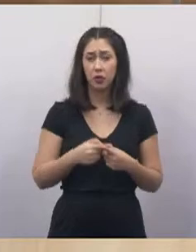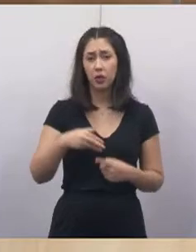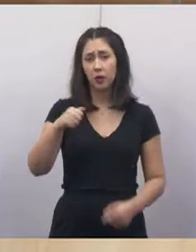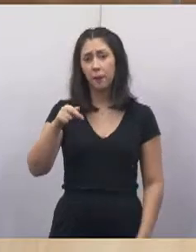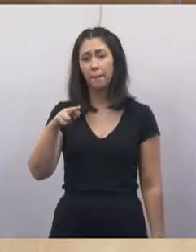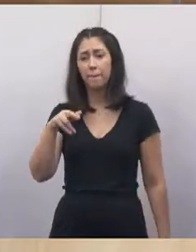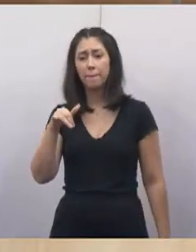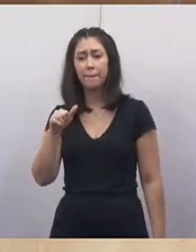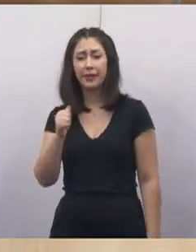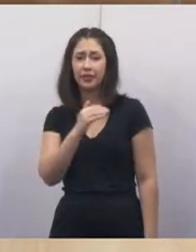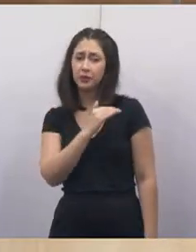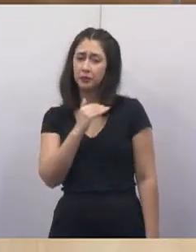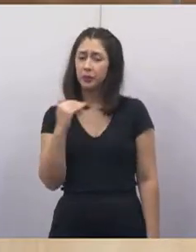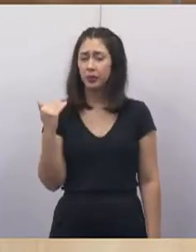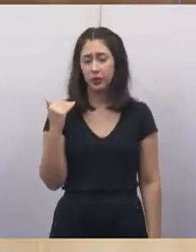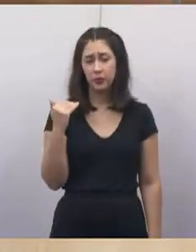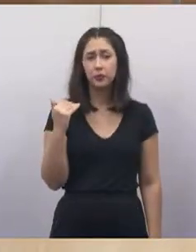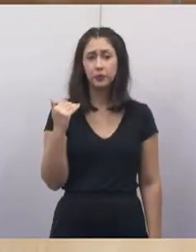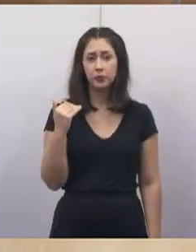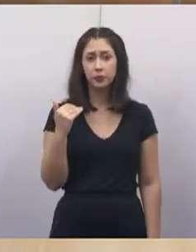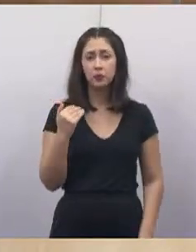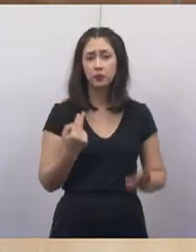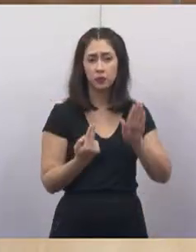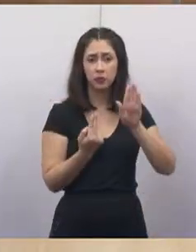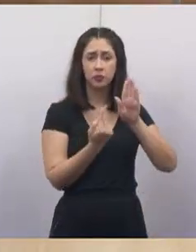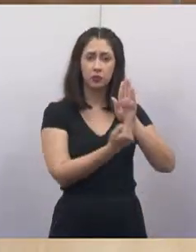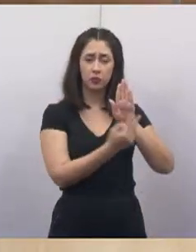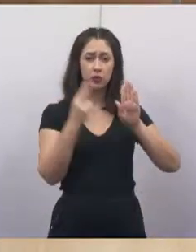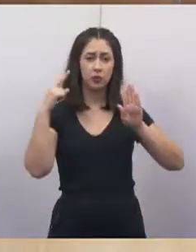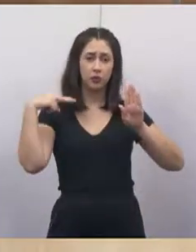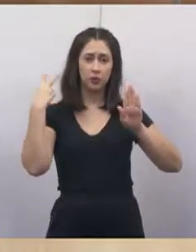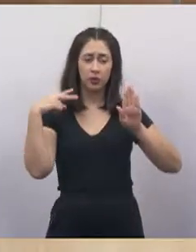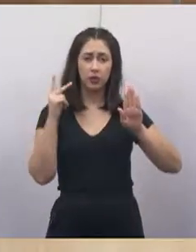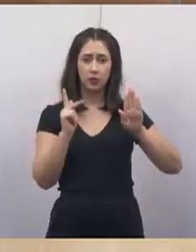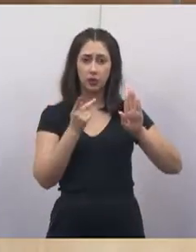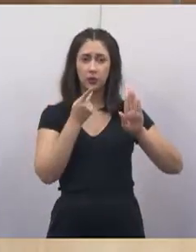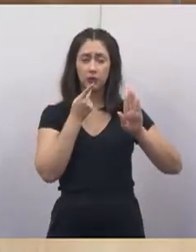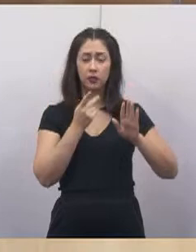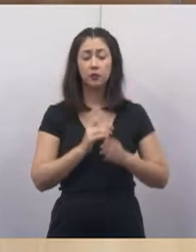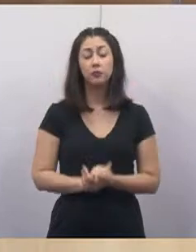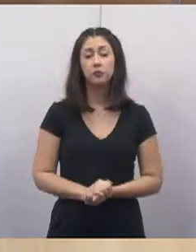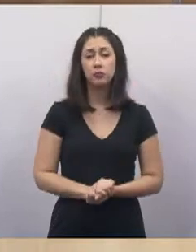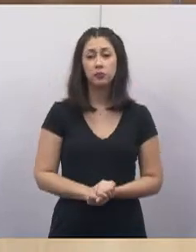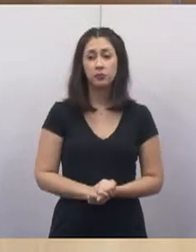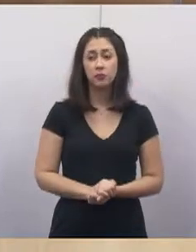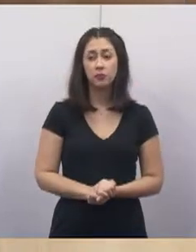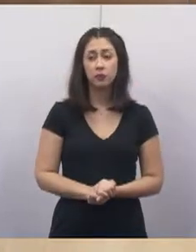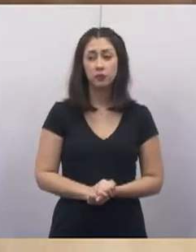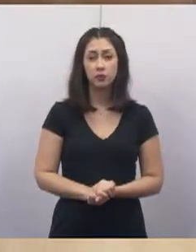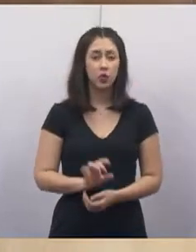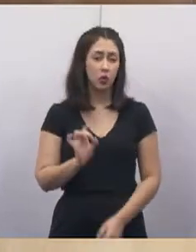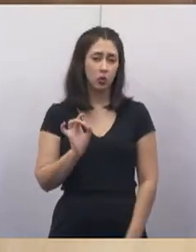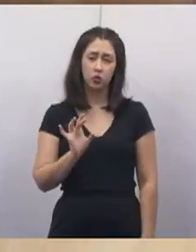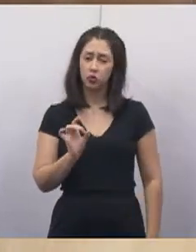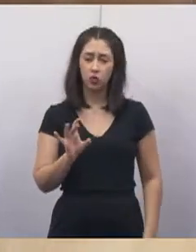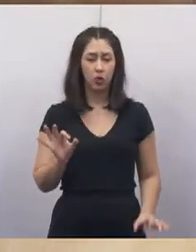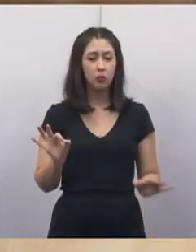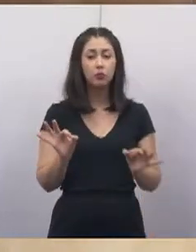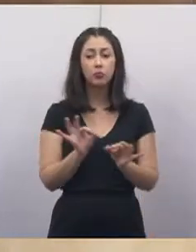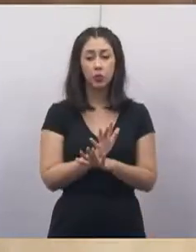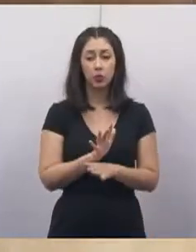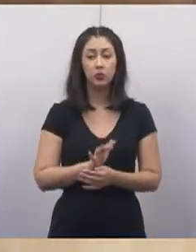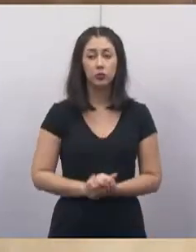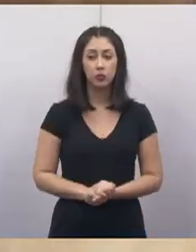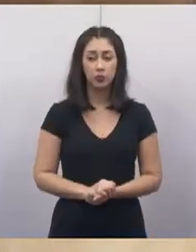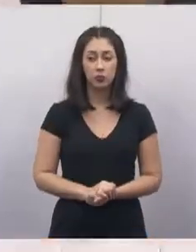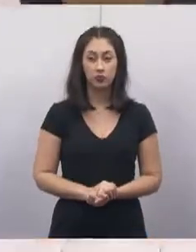Maria Aparecida Almeida. Voto formulado pelo vereador Hernani Barreto. Senhor presidente, não temos mais votos de